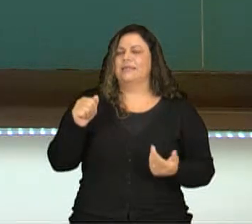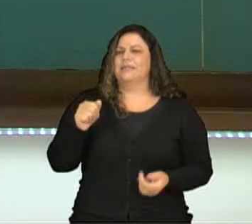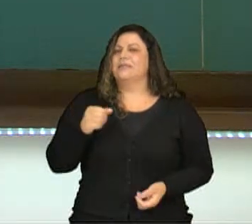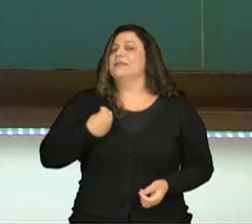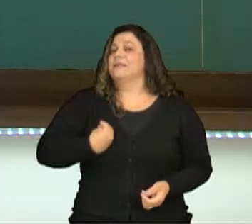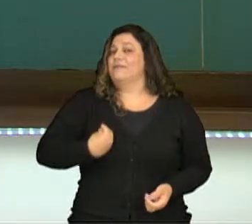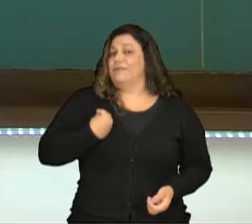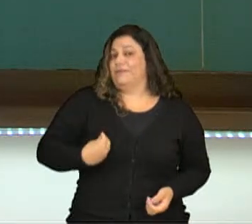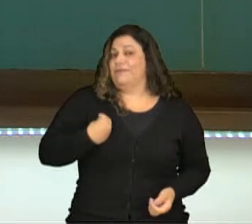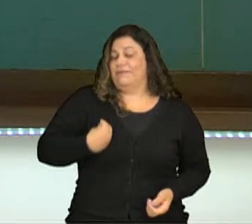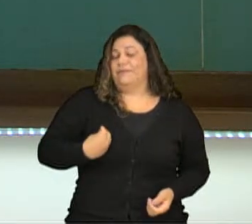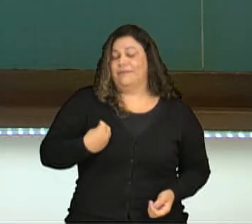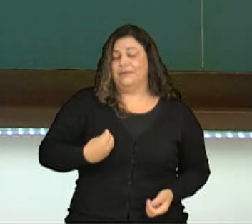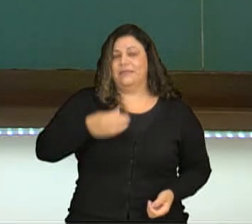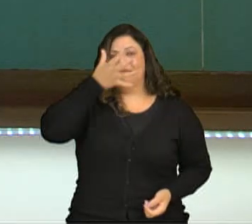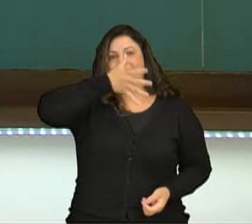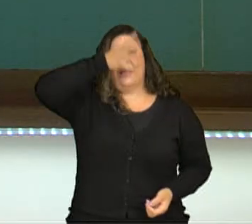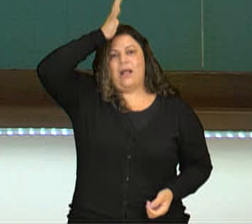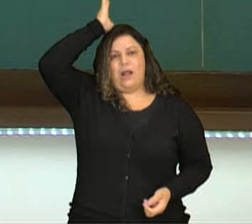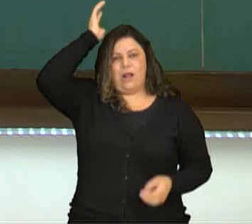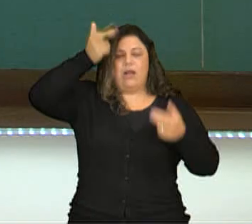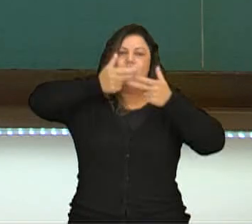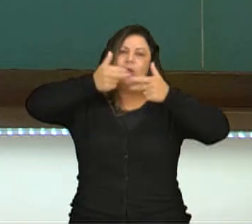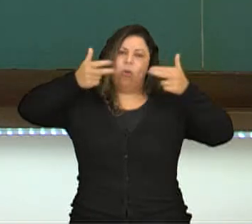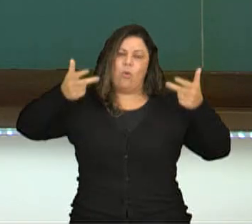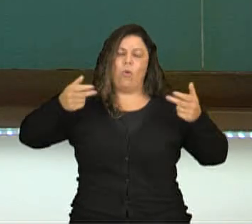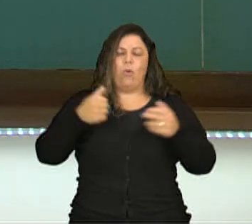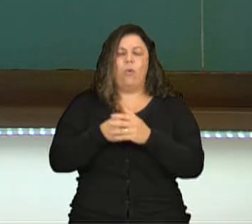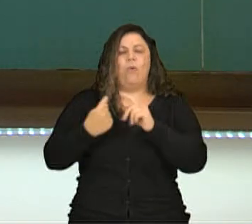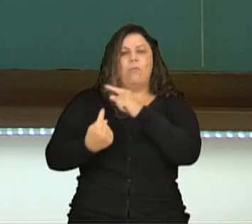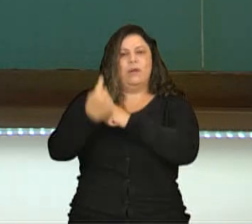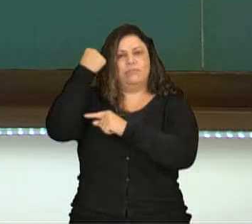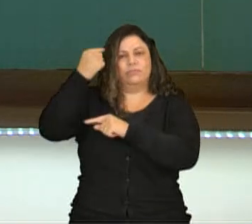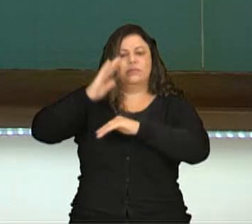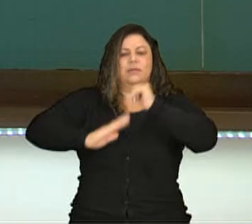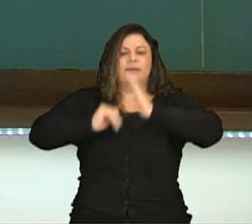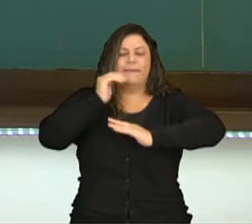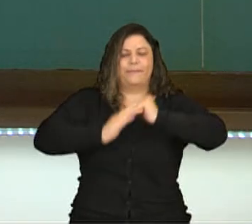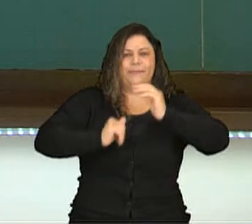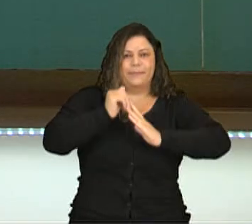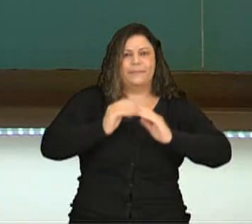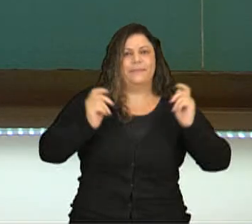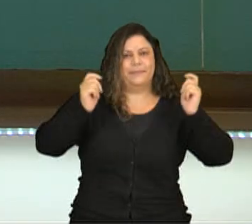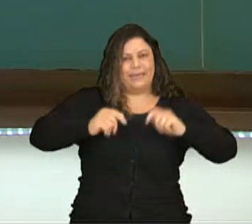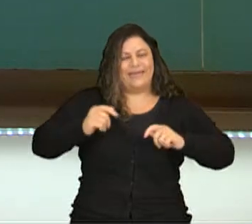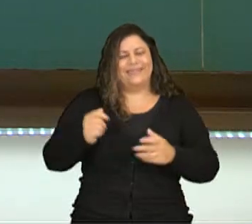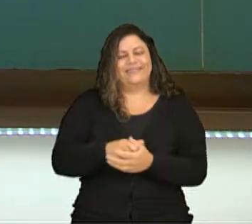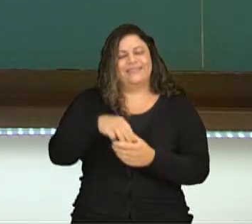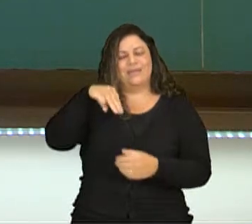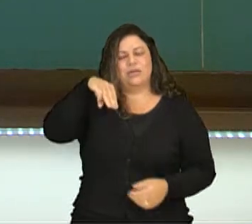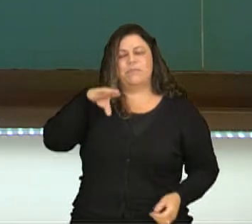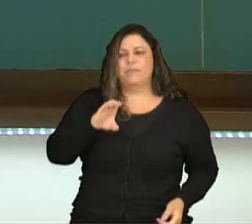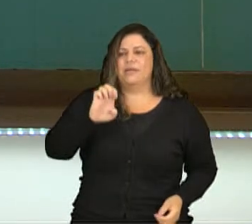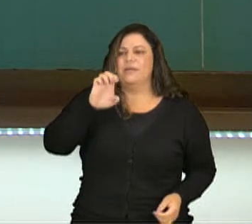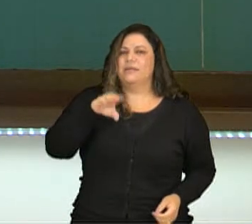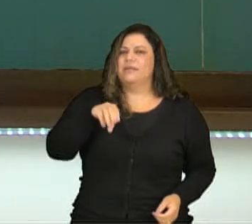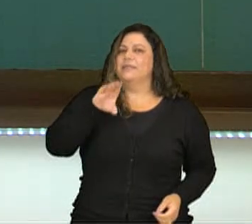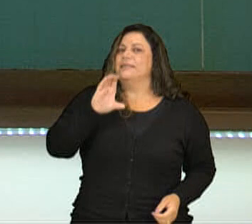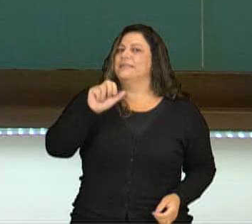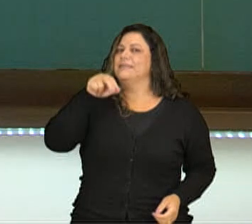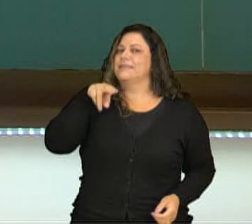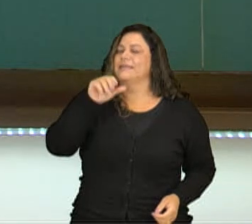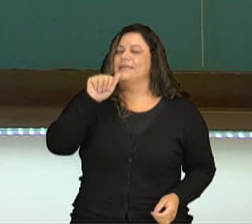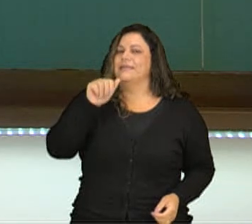Então, por isso, retomam esse nome também. Então, a prática do mecenato, tá? As famílias ricas é que vão fazer